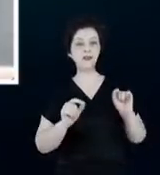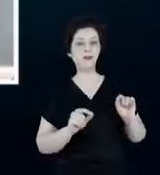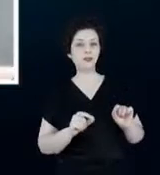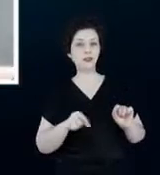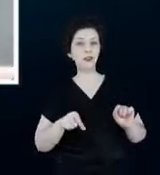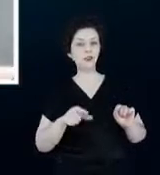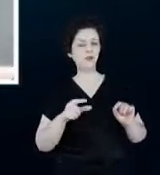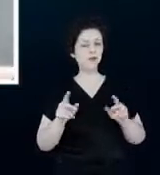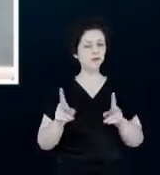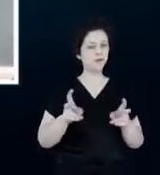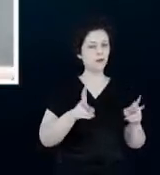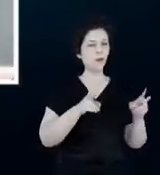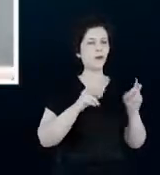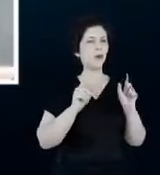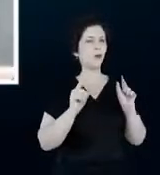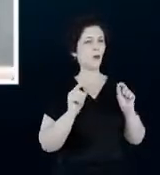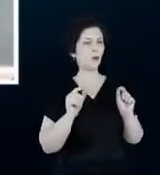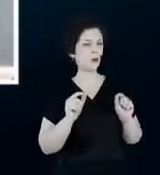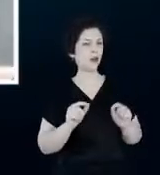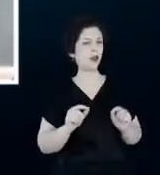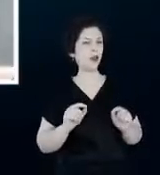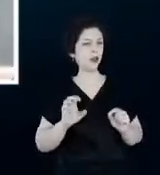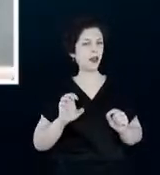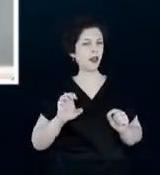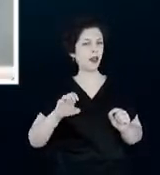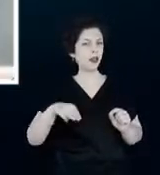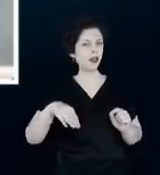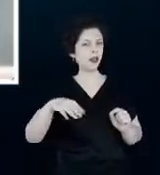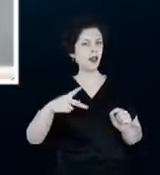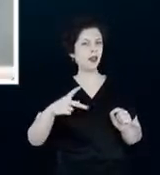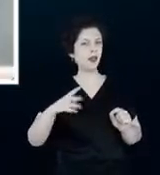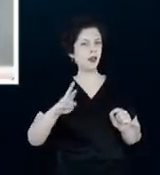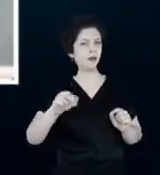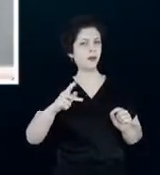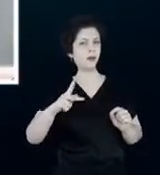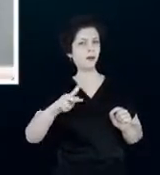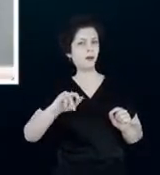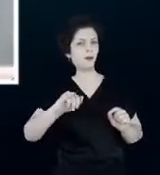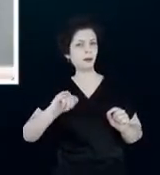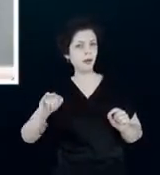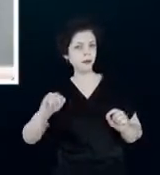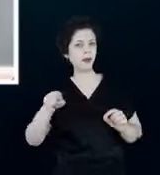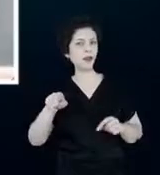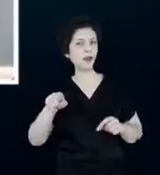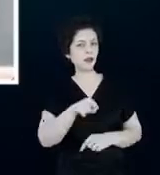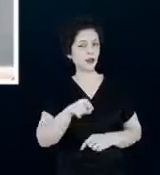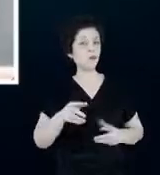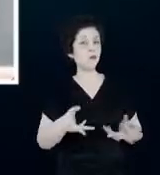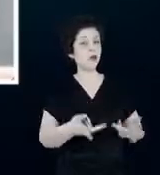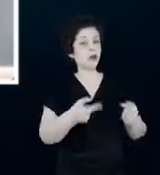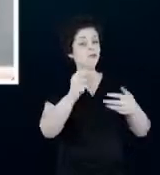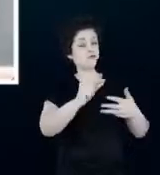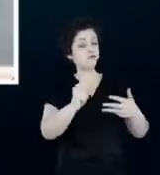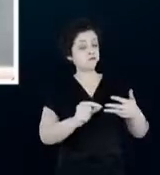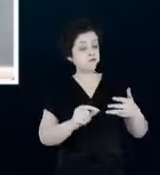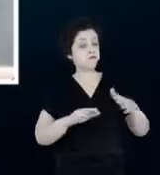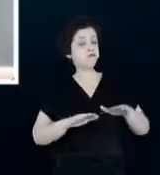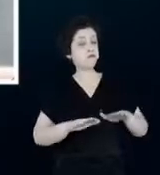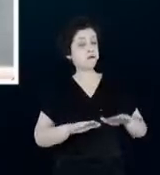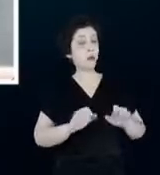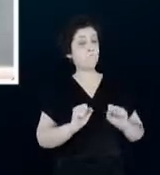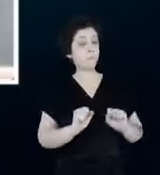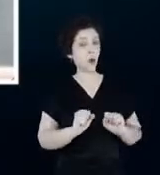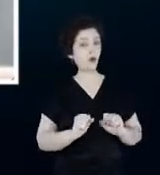observa é um dos pontos, né, talvez de melhoria, que também poderia